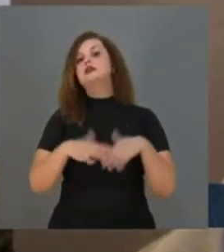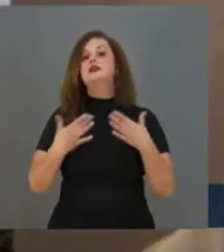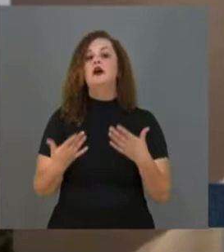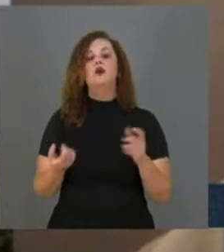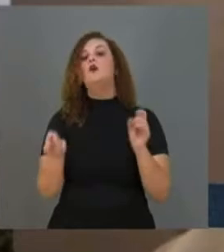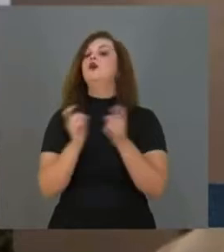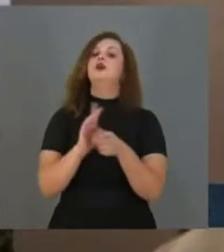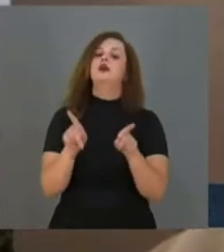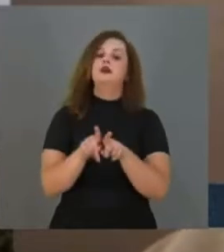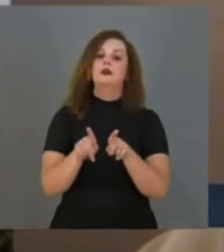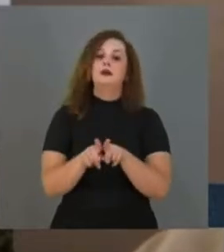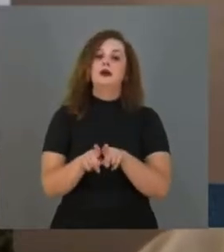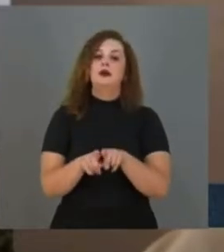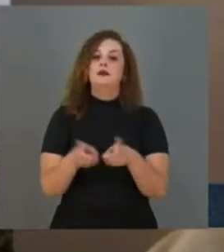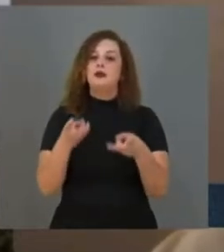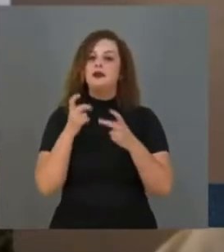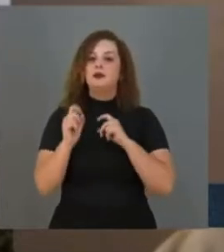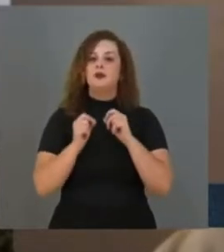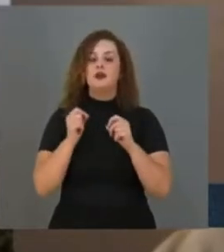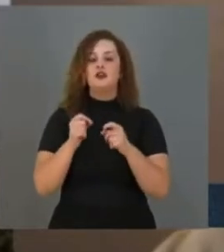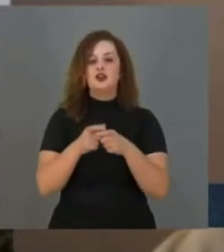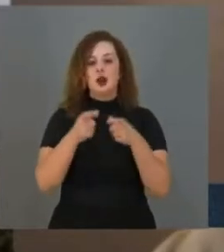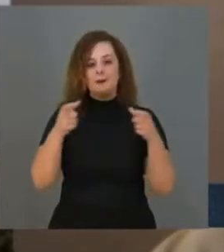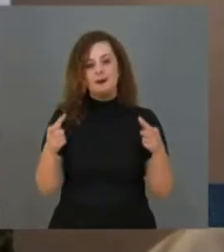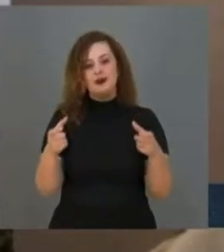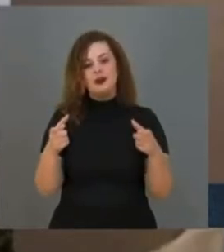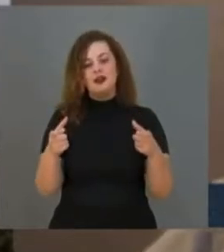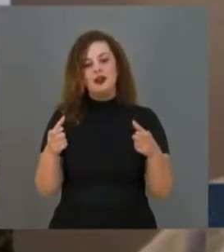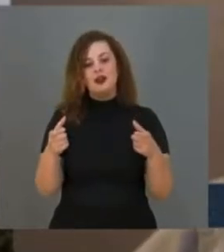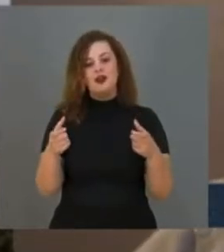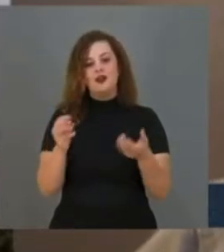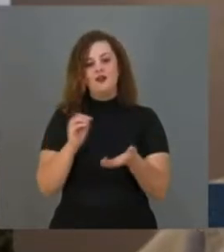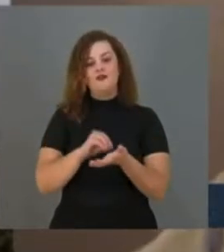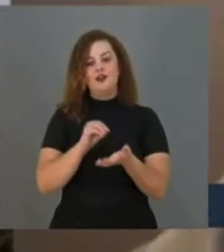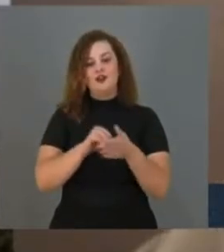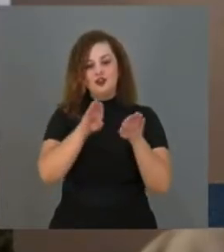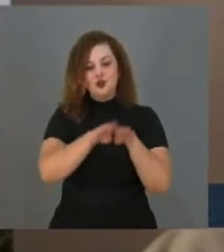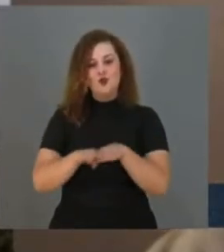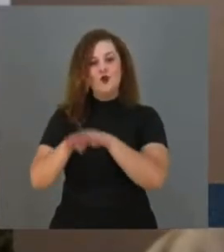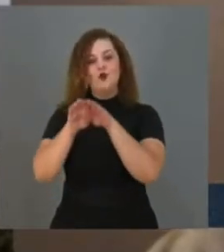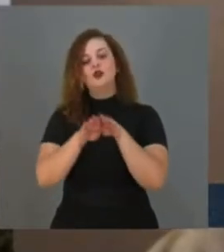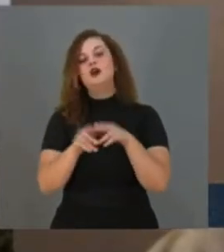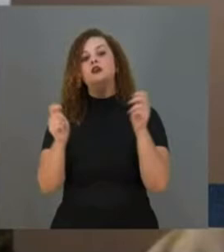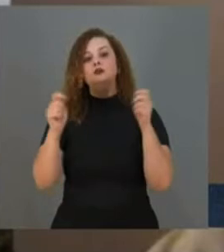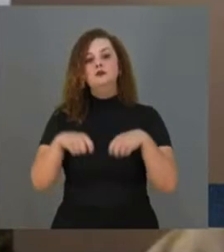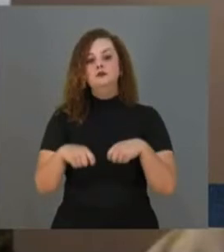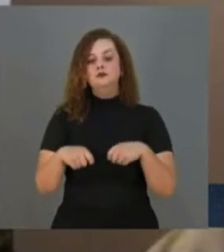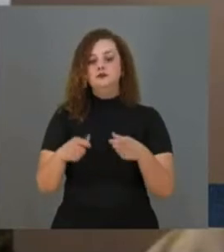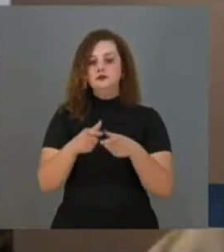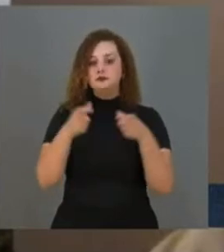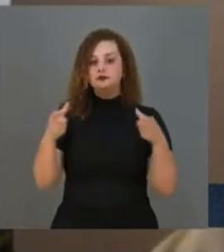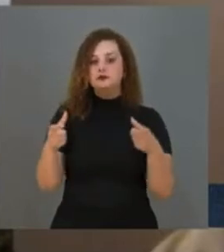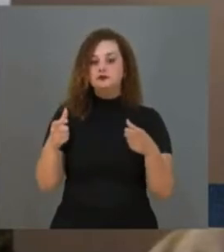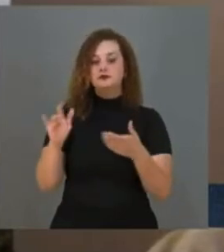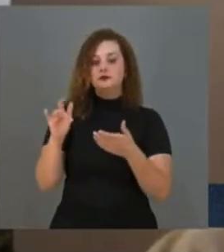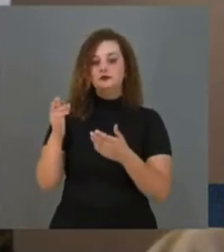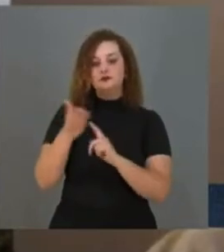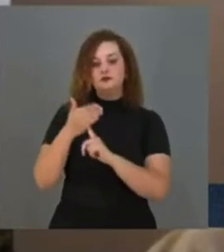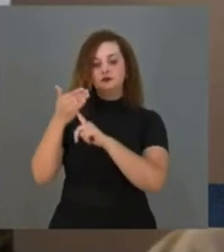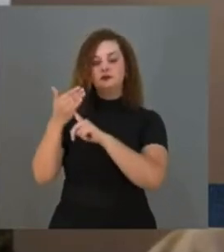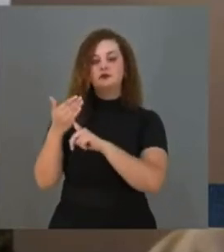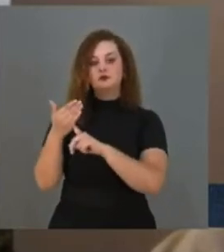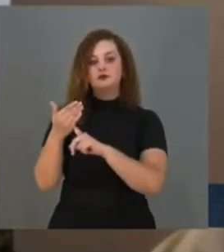contrário, corre-se o risco de ampliarmos a desigualdade de condições da apropriação tecnológica pretendida por